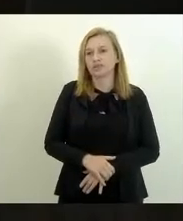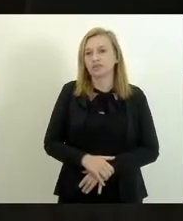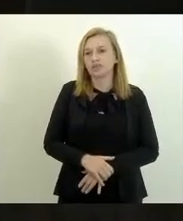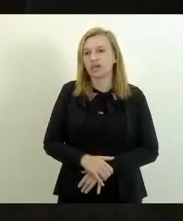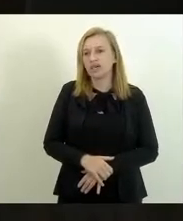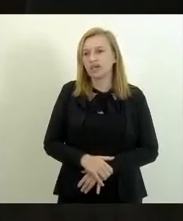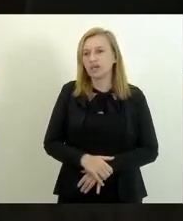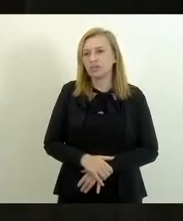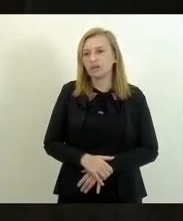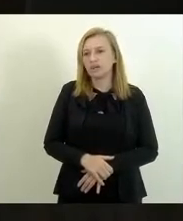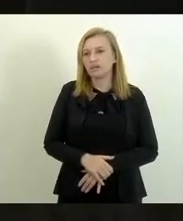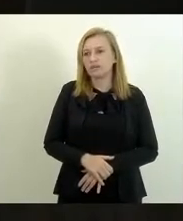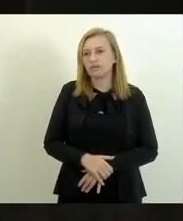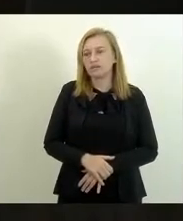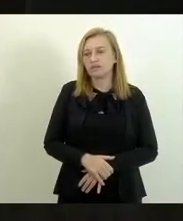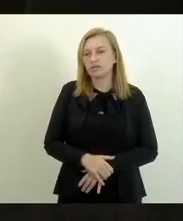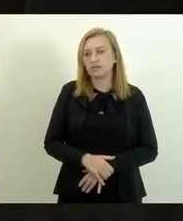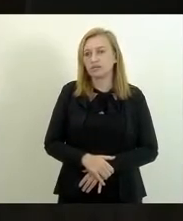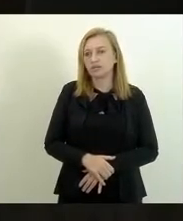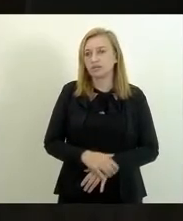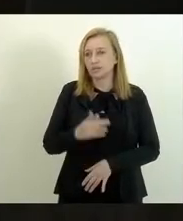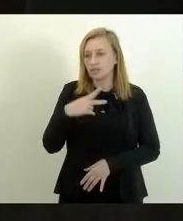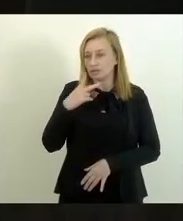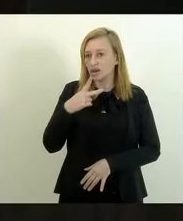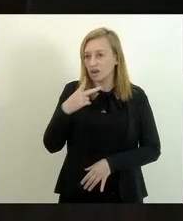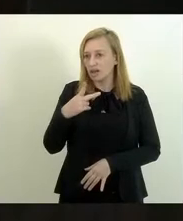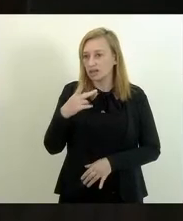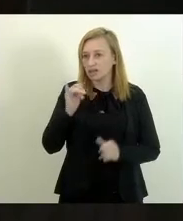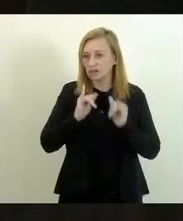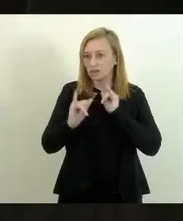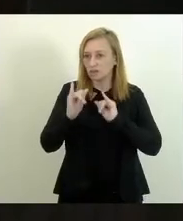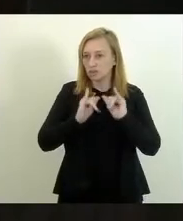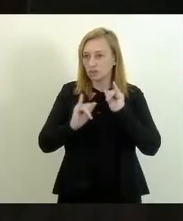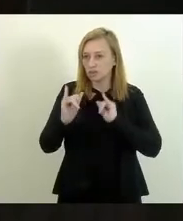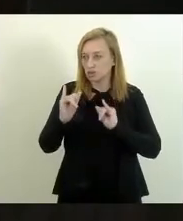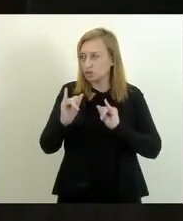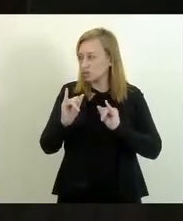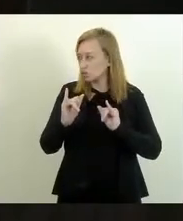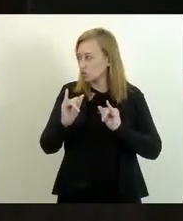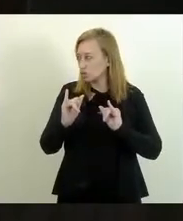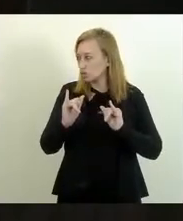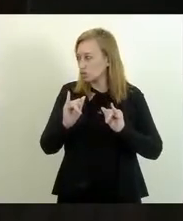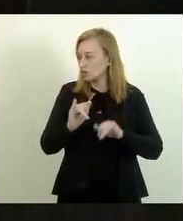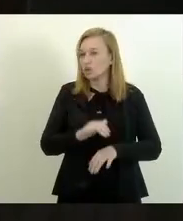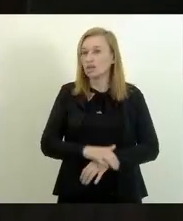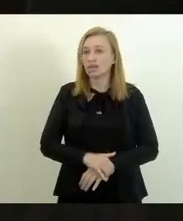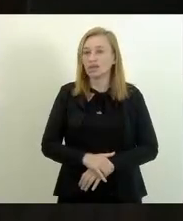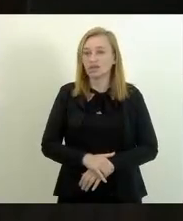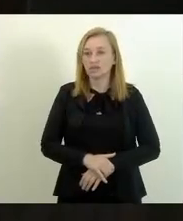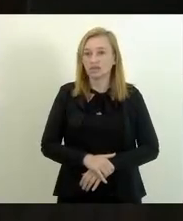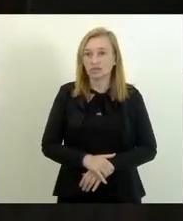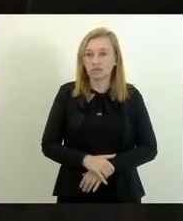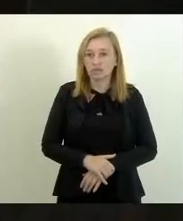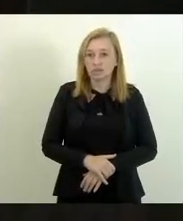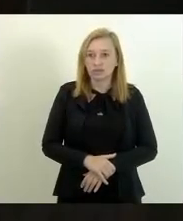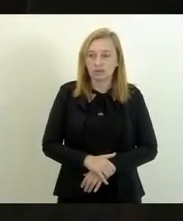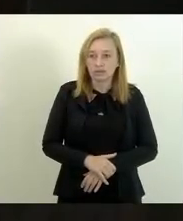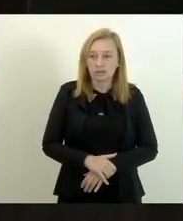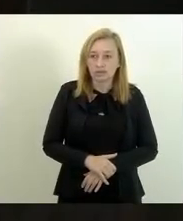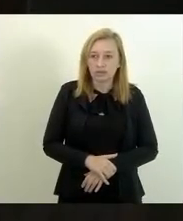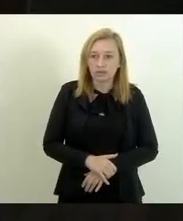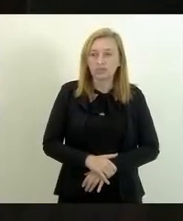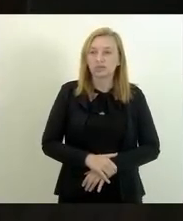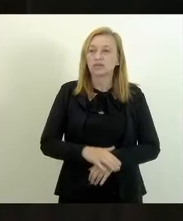dizer da satisfação dessa notícia, da importância que foi a reunião, deputado Luiz, onde